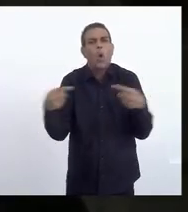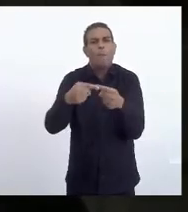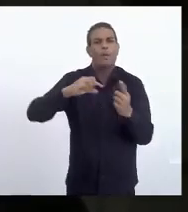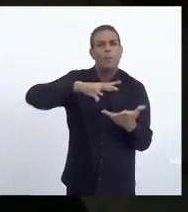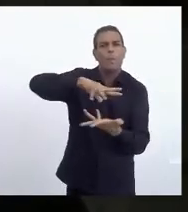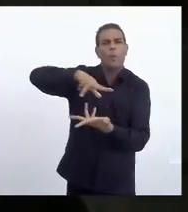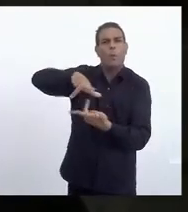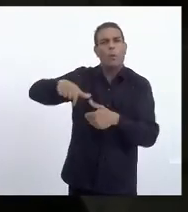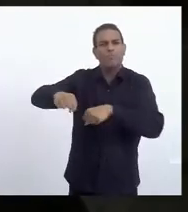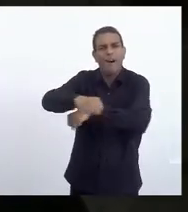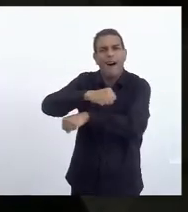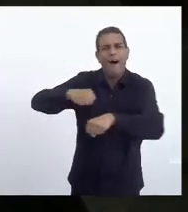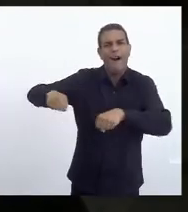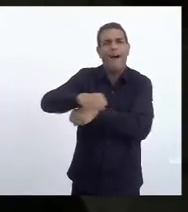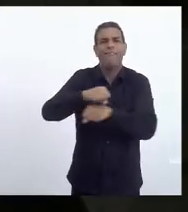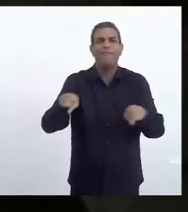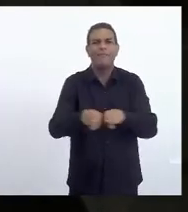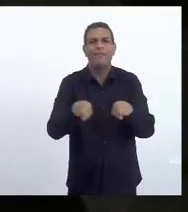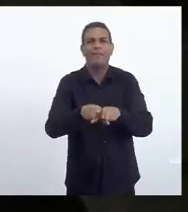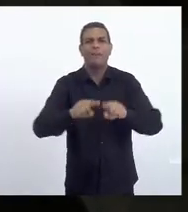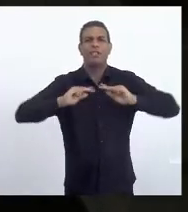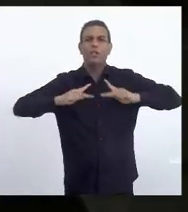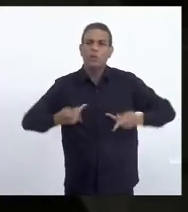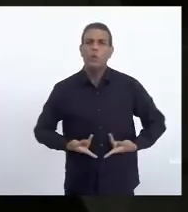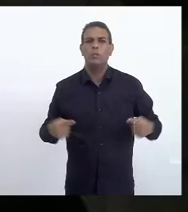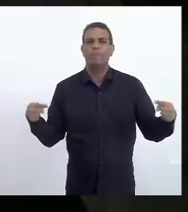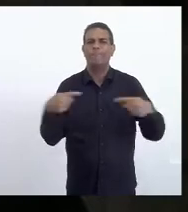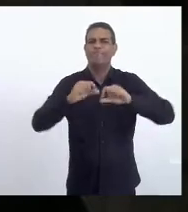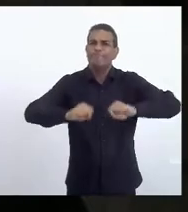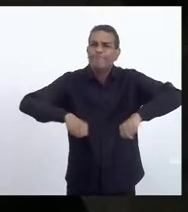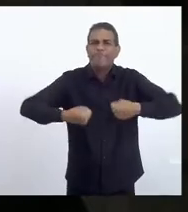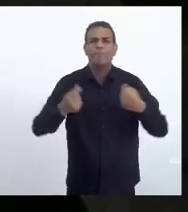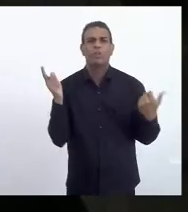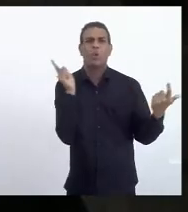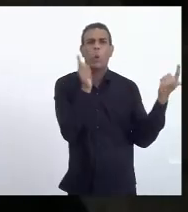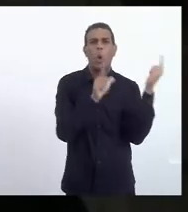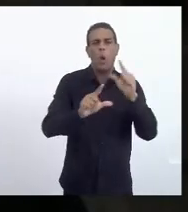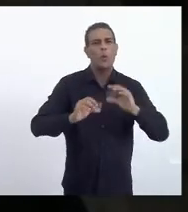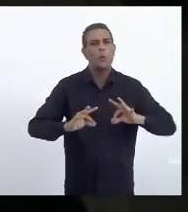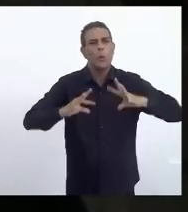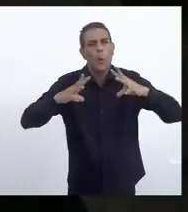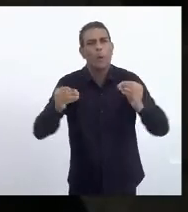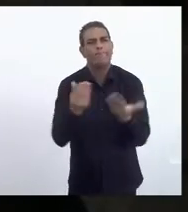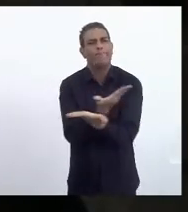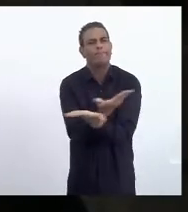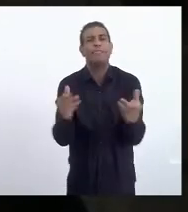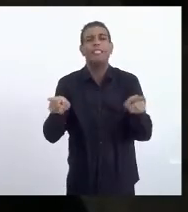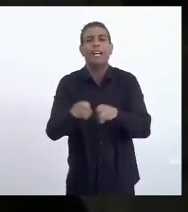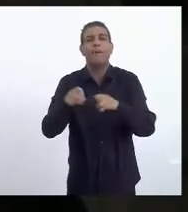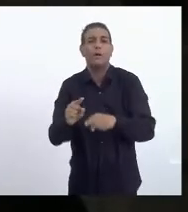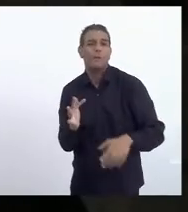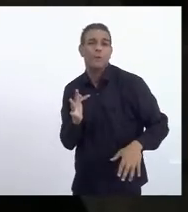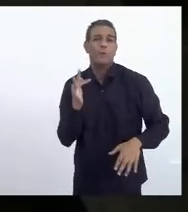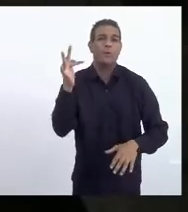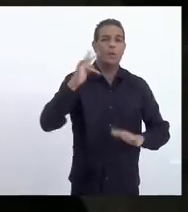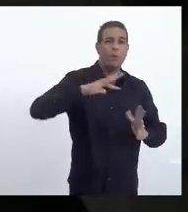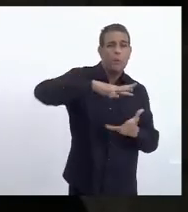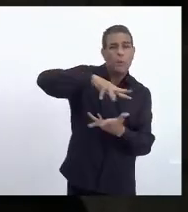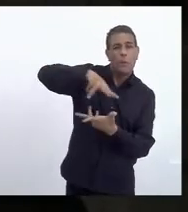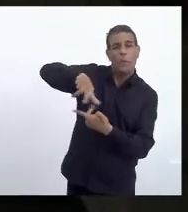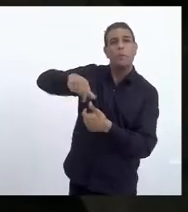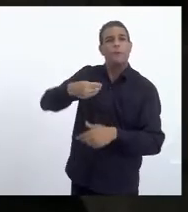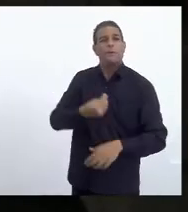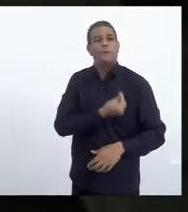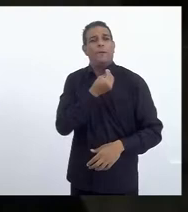e defesa da espécie humana e defenda de todas as espécies do planeta em defesa das futuras gerações depende da